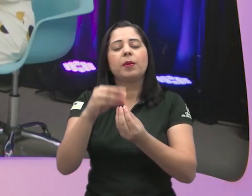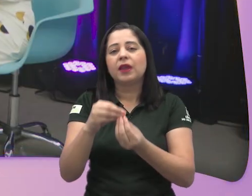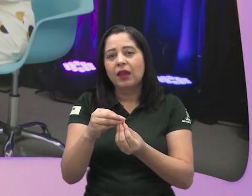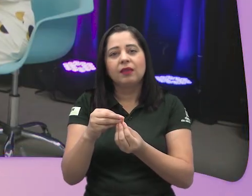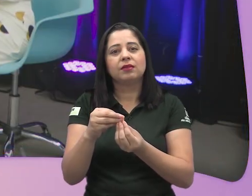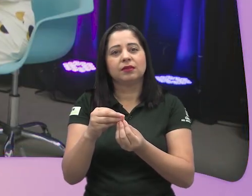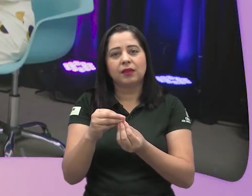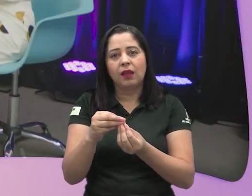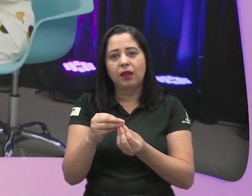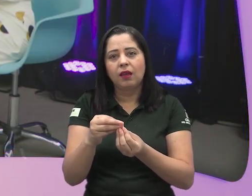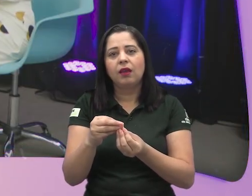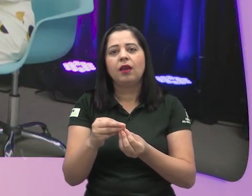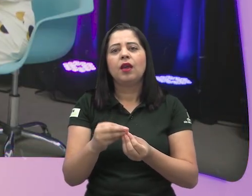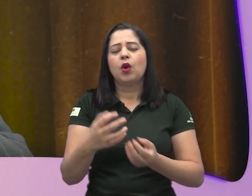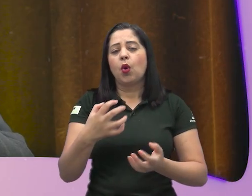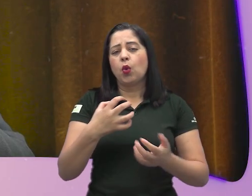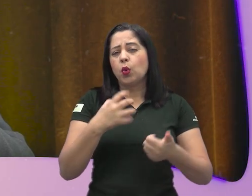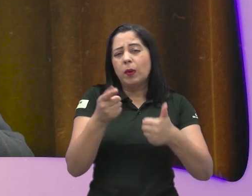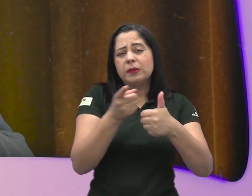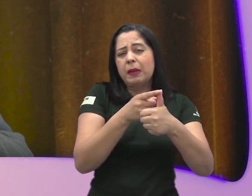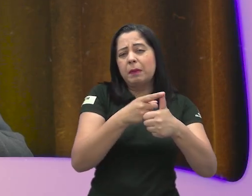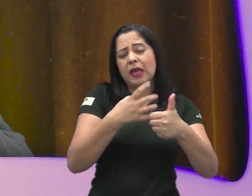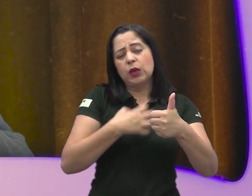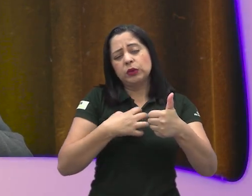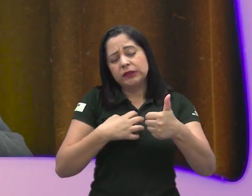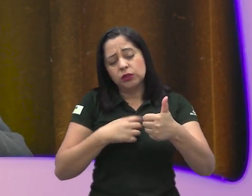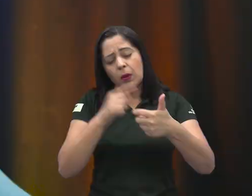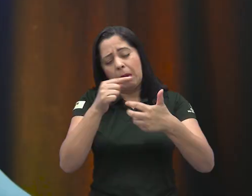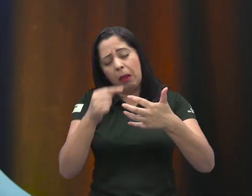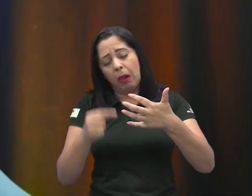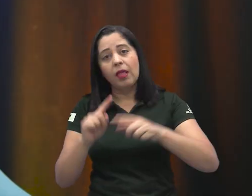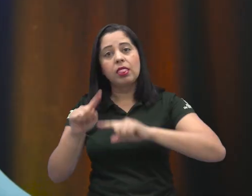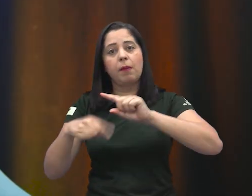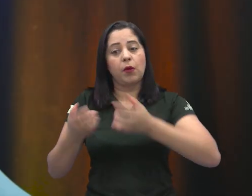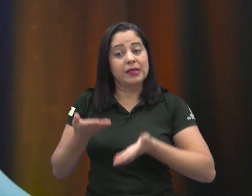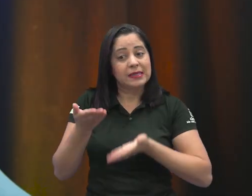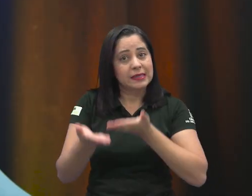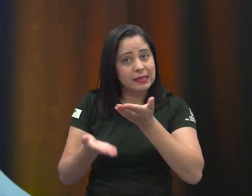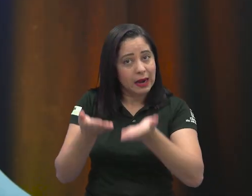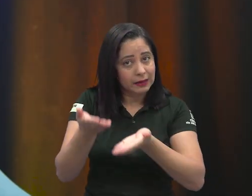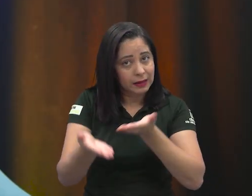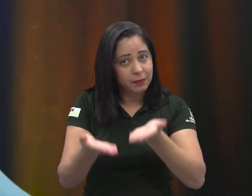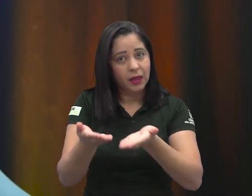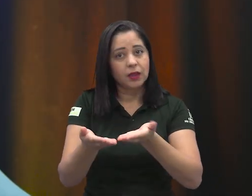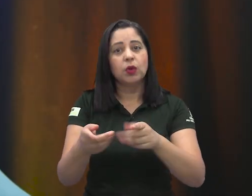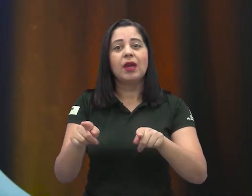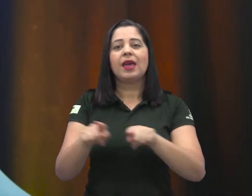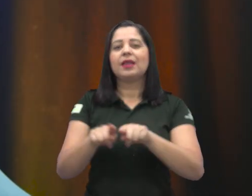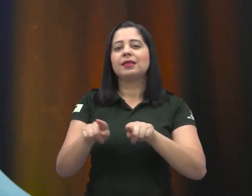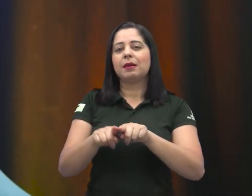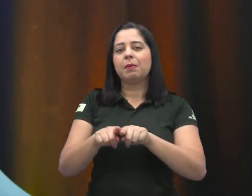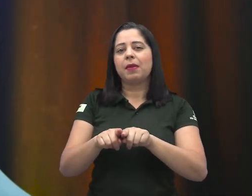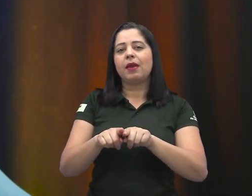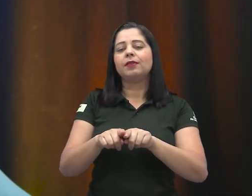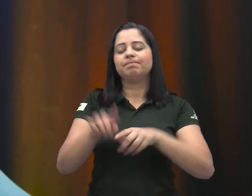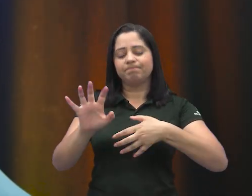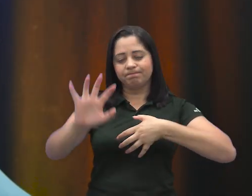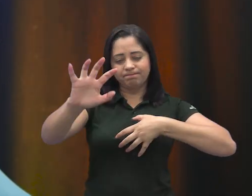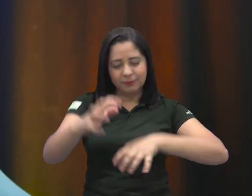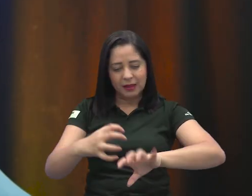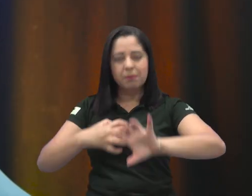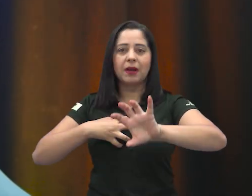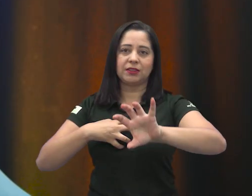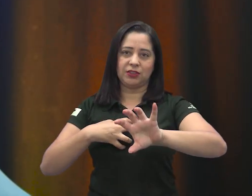a jornada clínica desde os primeiros sintomas até o tratamento e também aprender a ressignificar a dor e